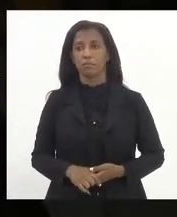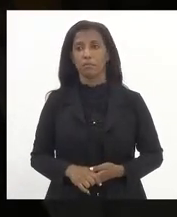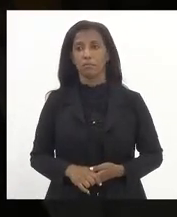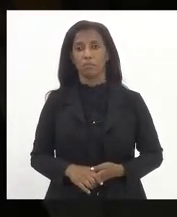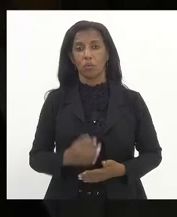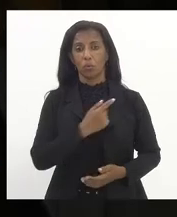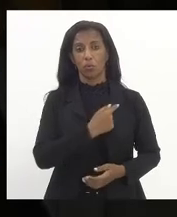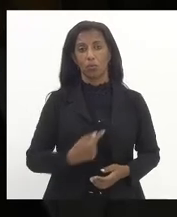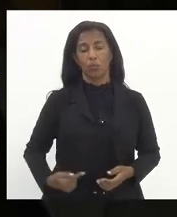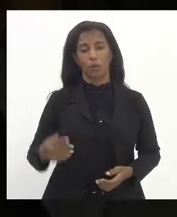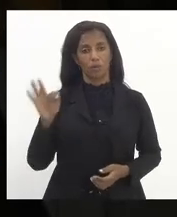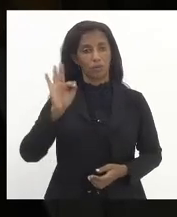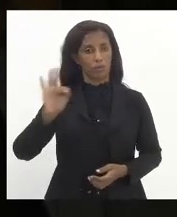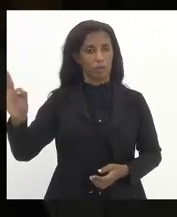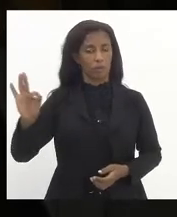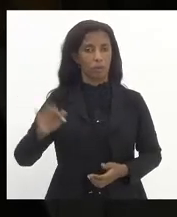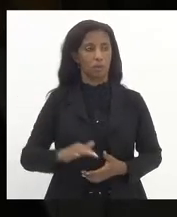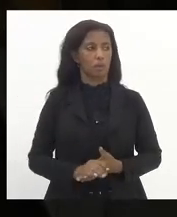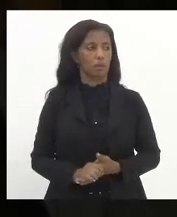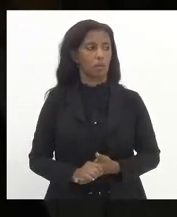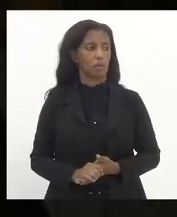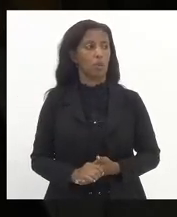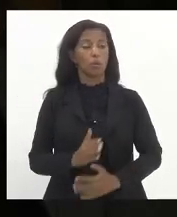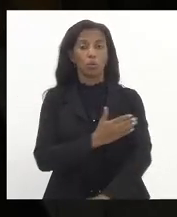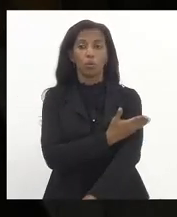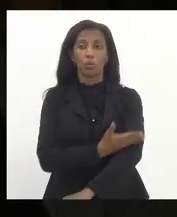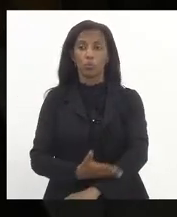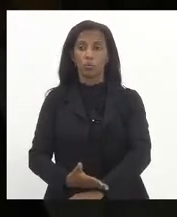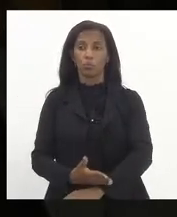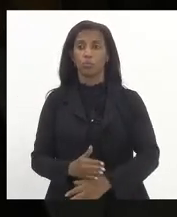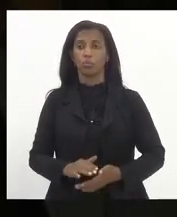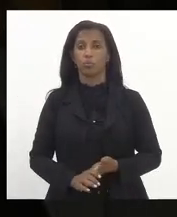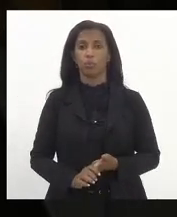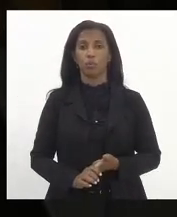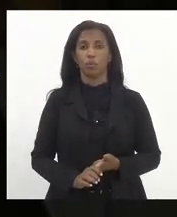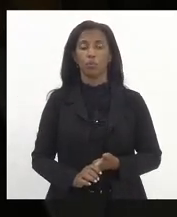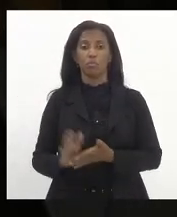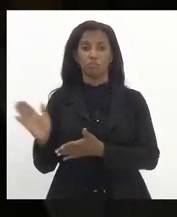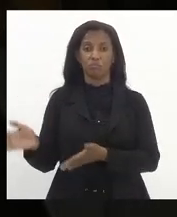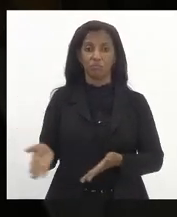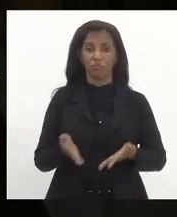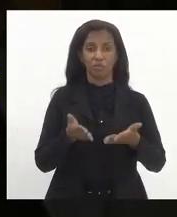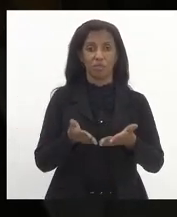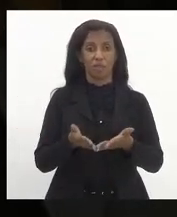do governo federal, costumam advir